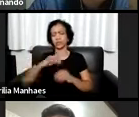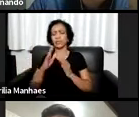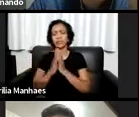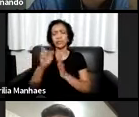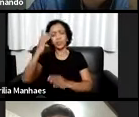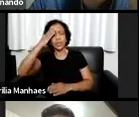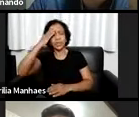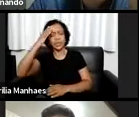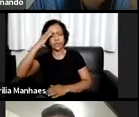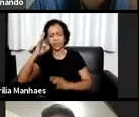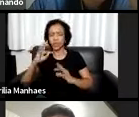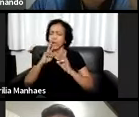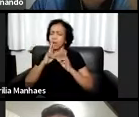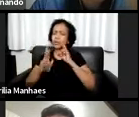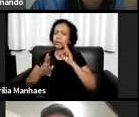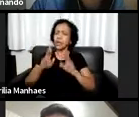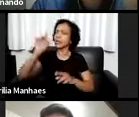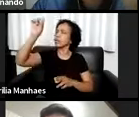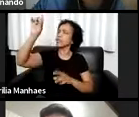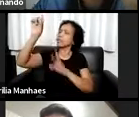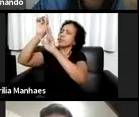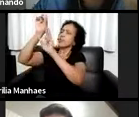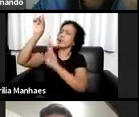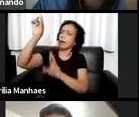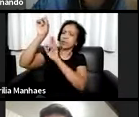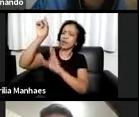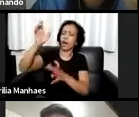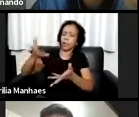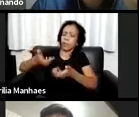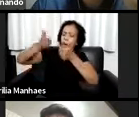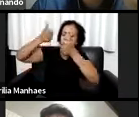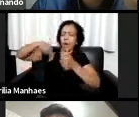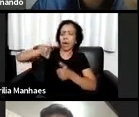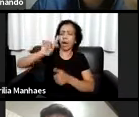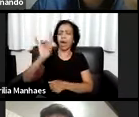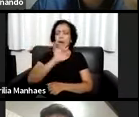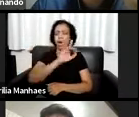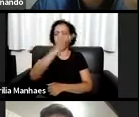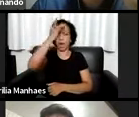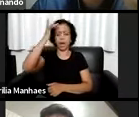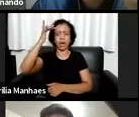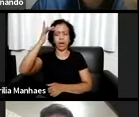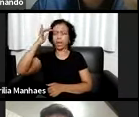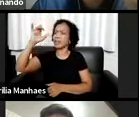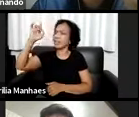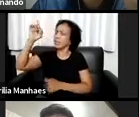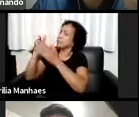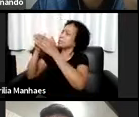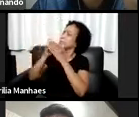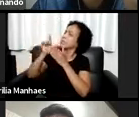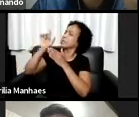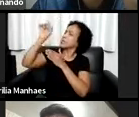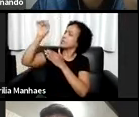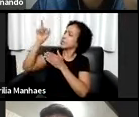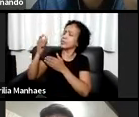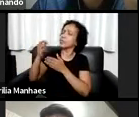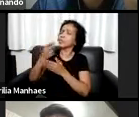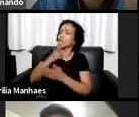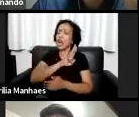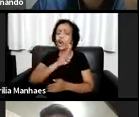a tua resposta é o melhor para cada um de nós. E assim, Senhor, colocamos diante de ti pessoas